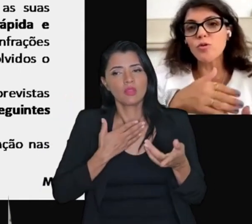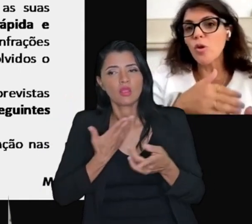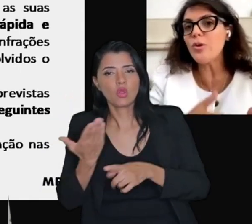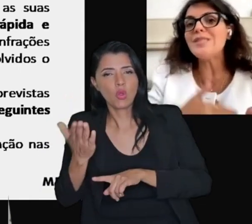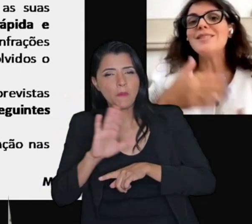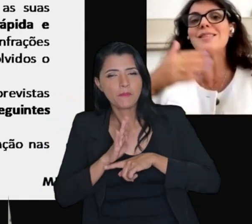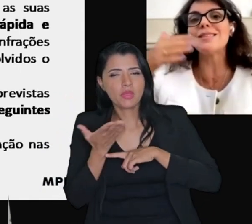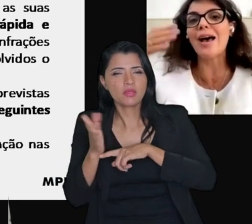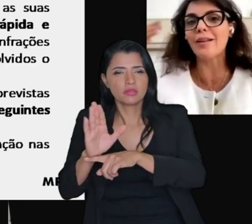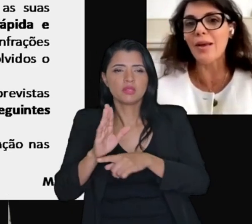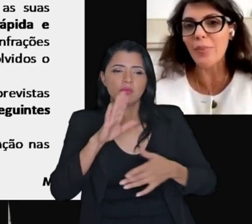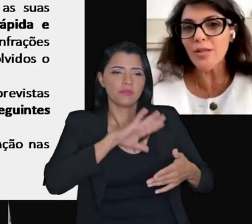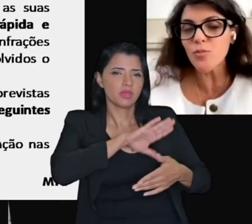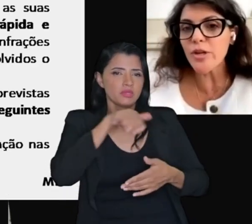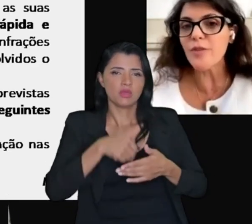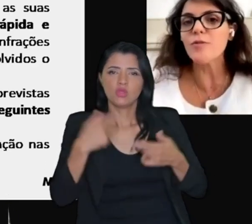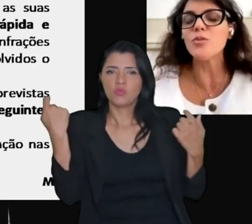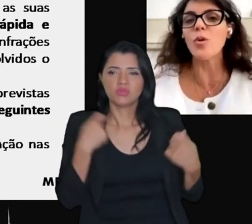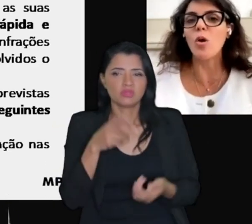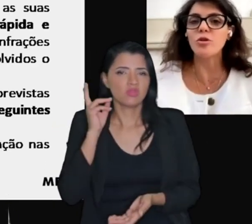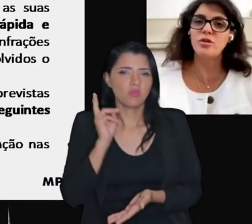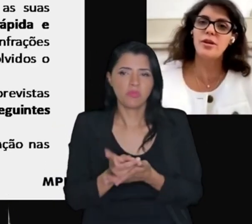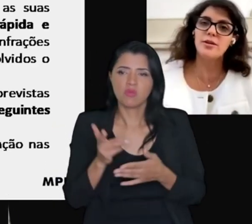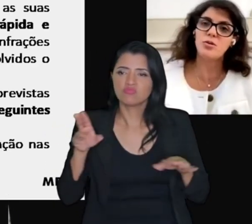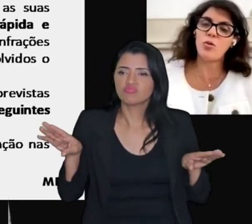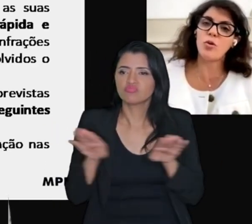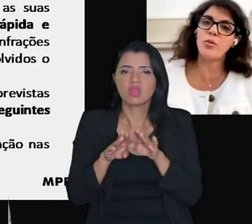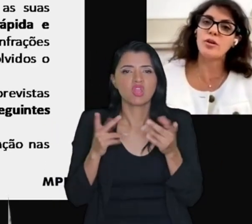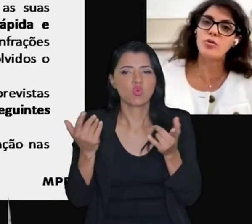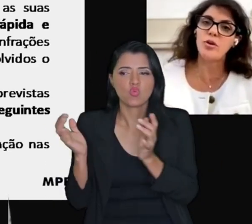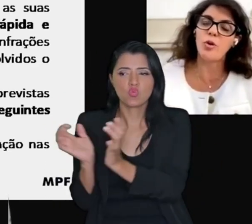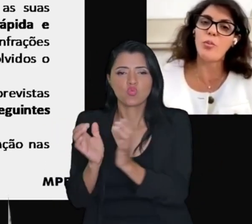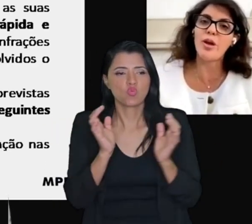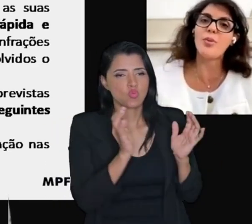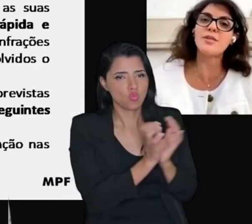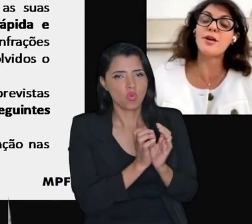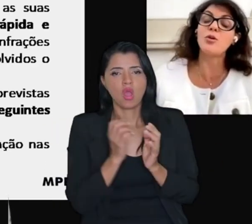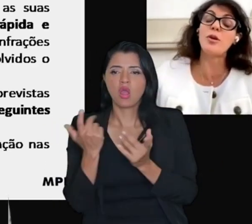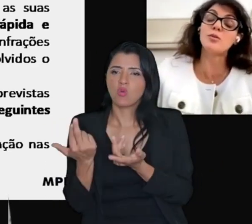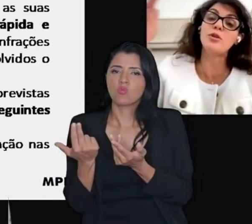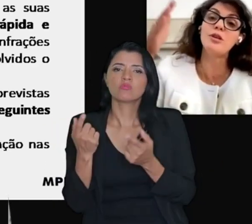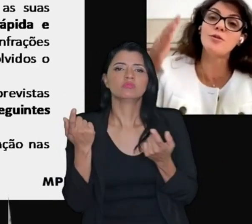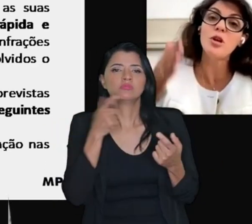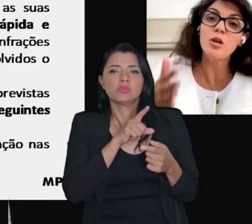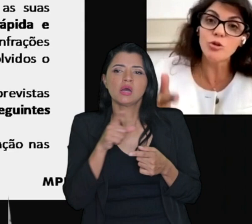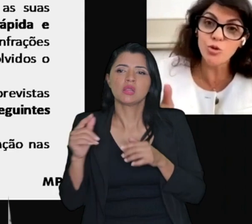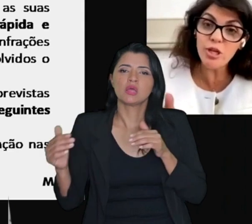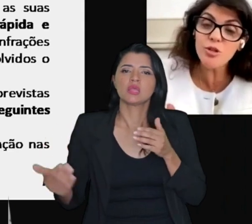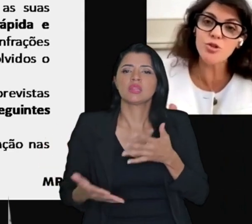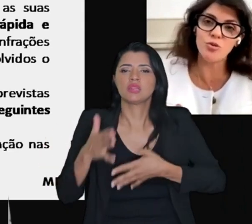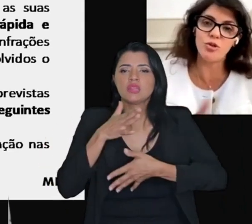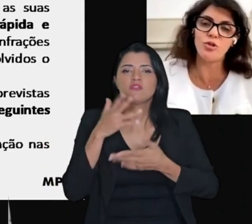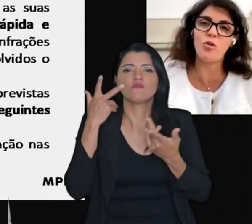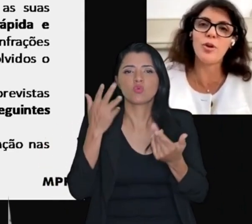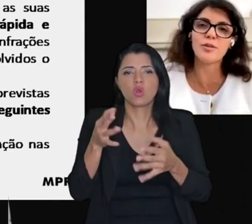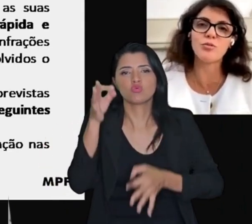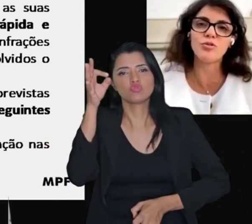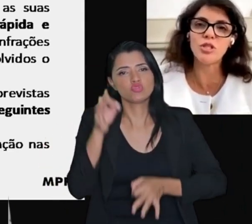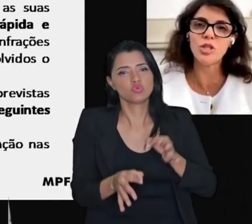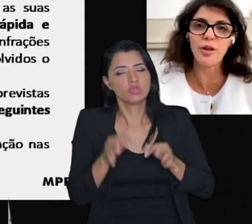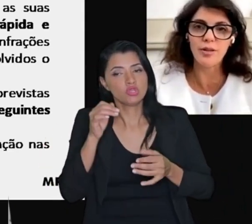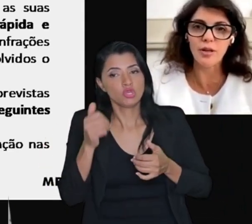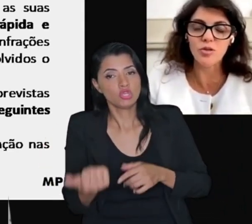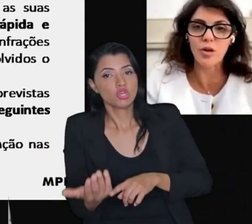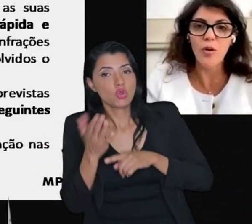o Mercosul não precisa estar no mesmo nível de bloco de integração econômica da União Europeia para estar no mesmo nível jurídico de